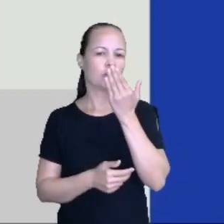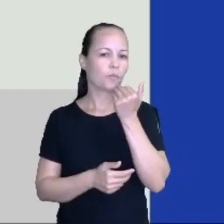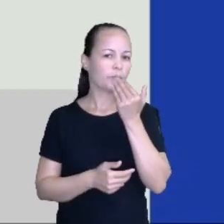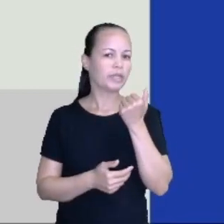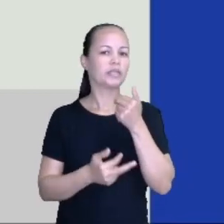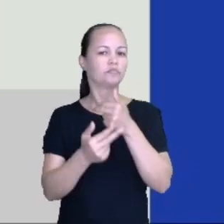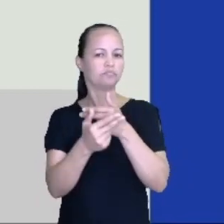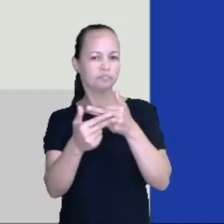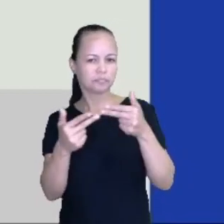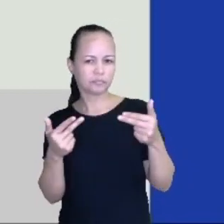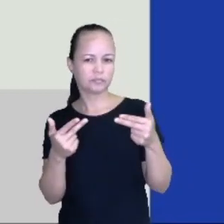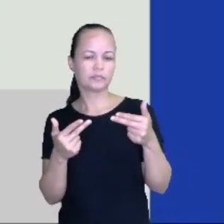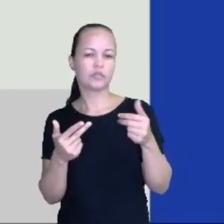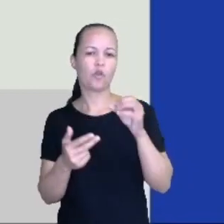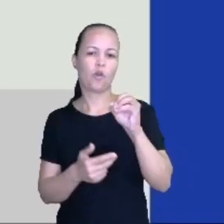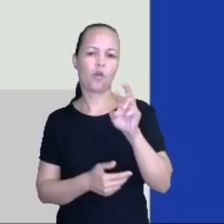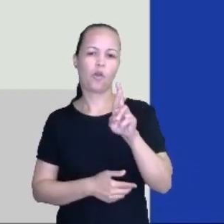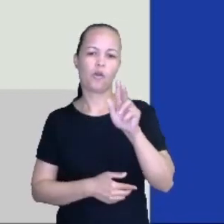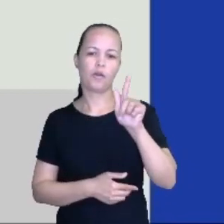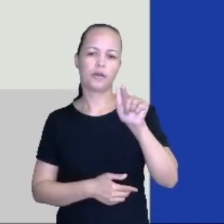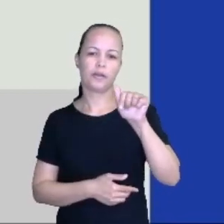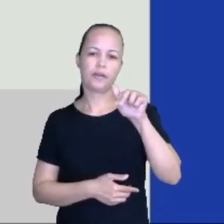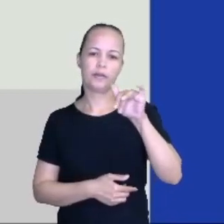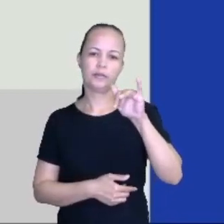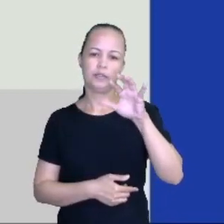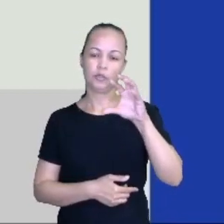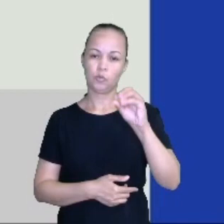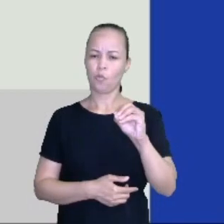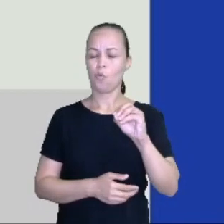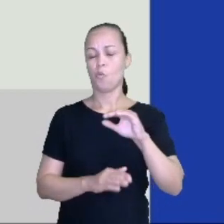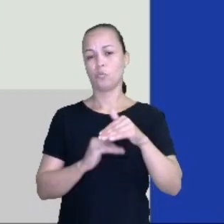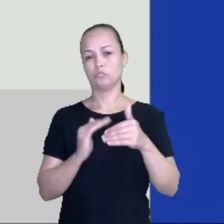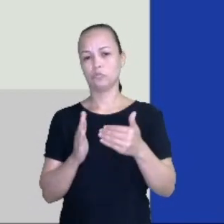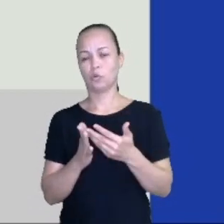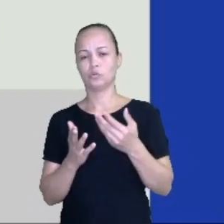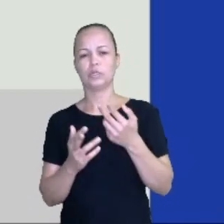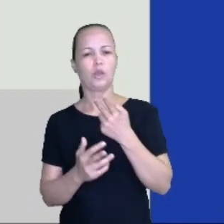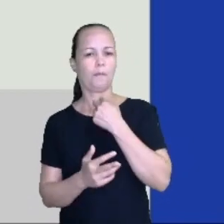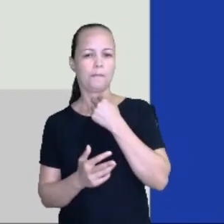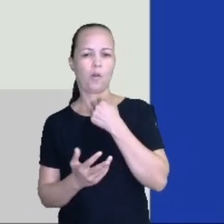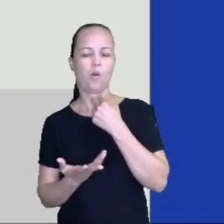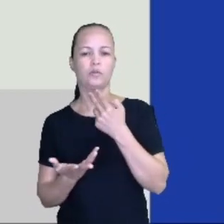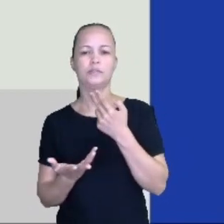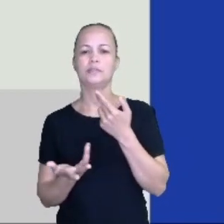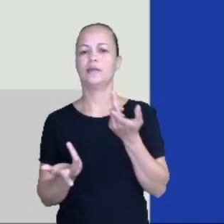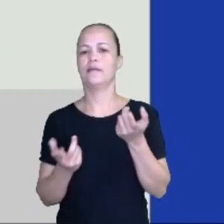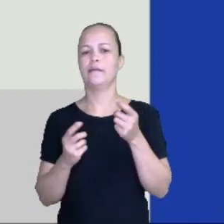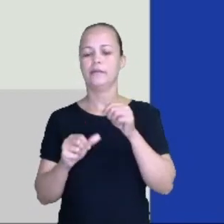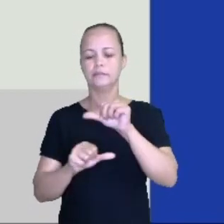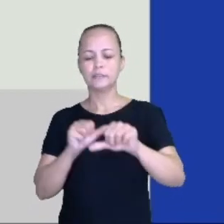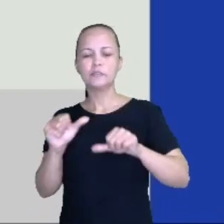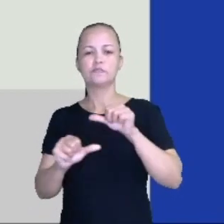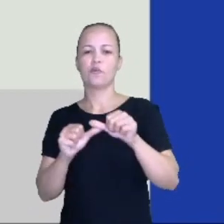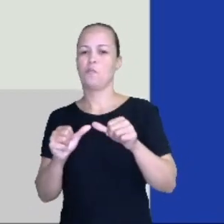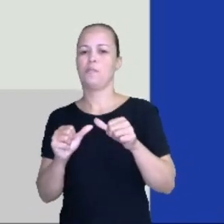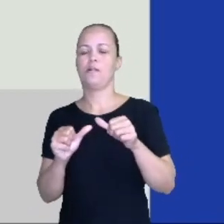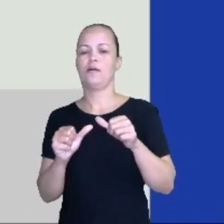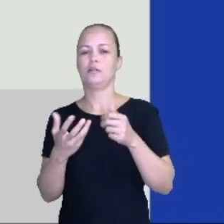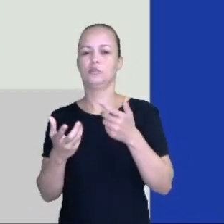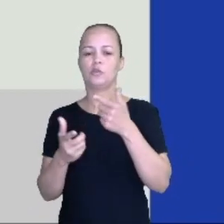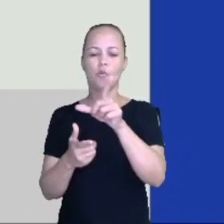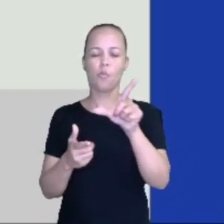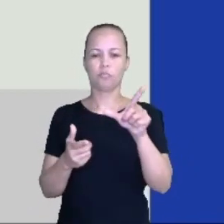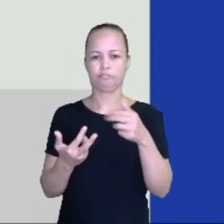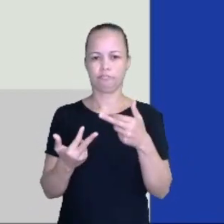restos de alimentos ou todo material que não pode ser reciclado, ou seja, que não pode ser transformado em outra